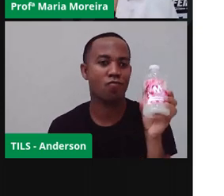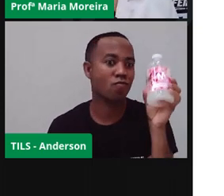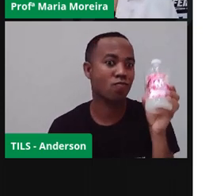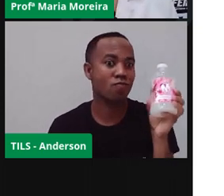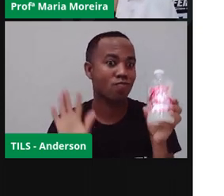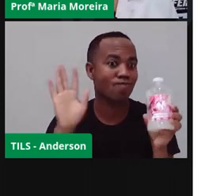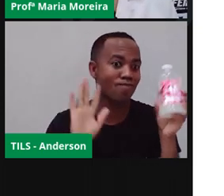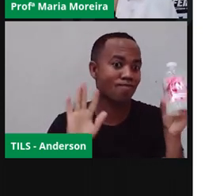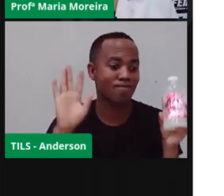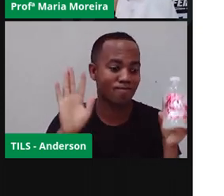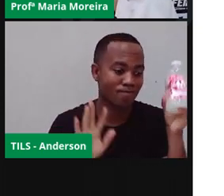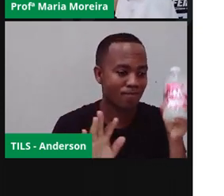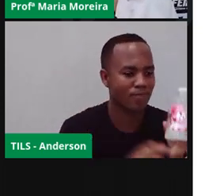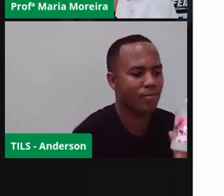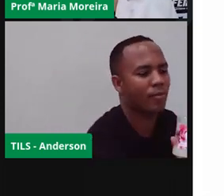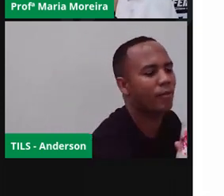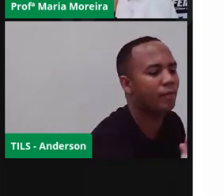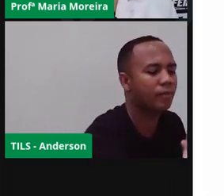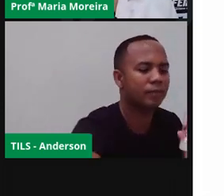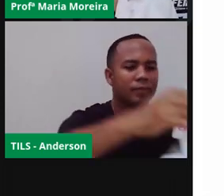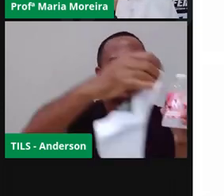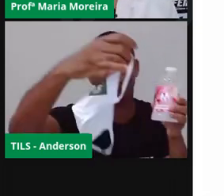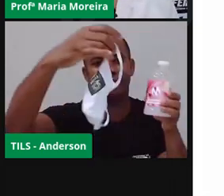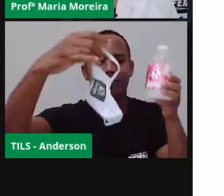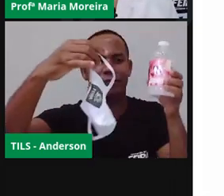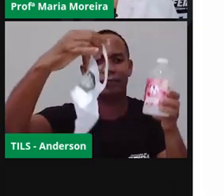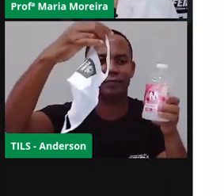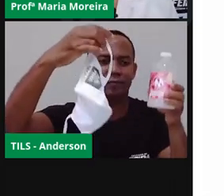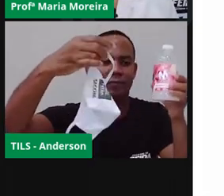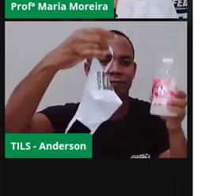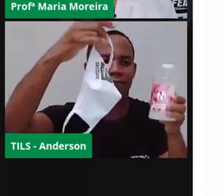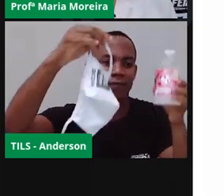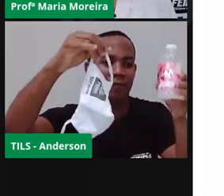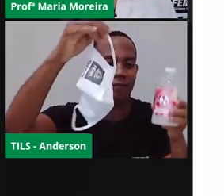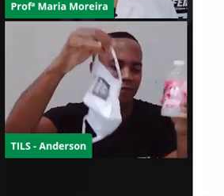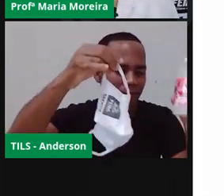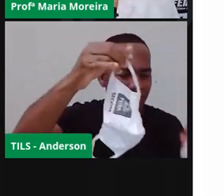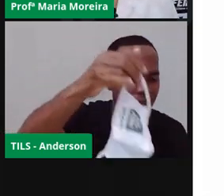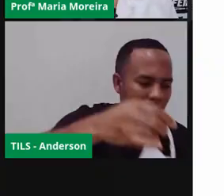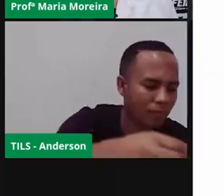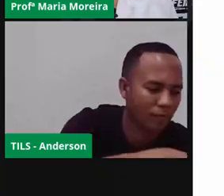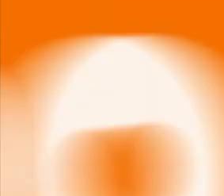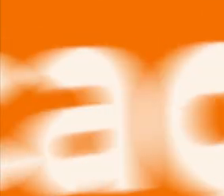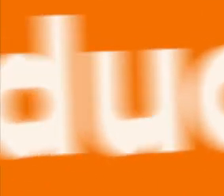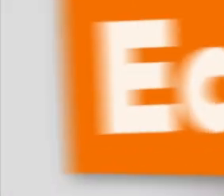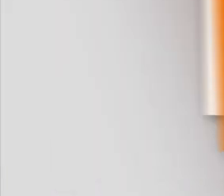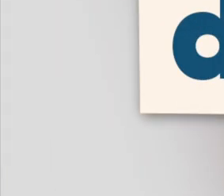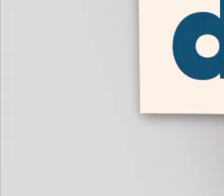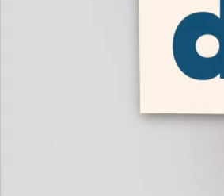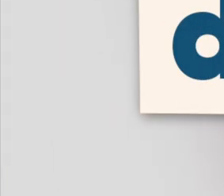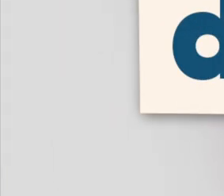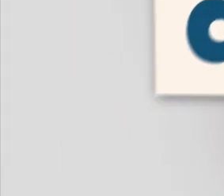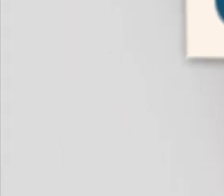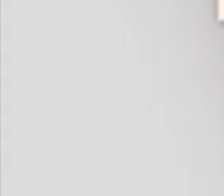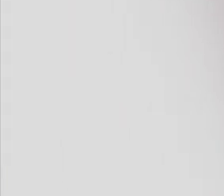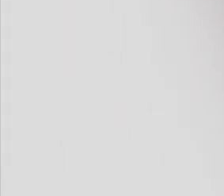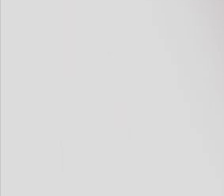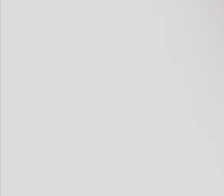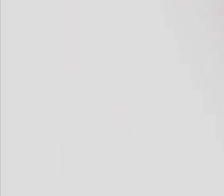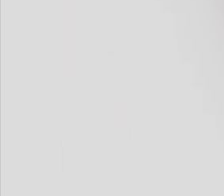beijo de Anderson aí para vocês. Olha o álcool em gel, o garoto do álcool em gel e da máscara. Cheiro, gente!